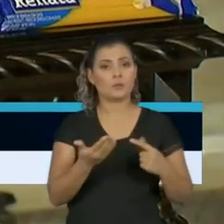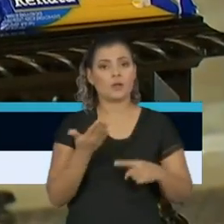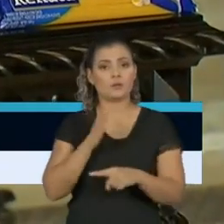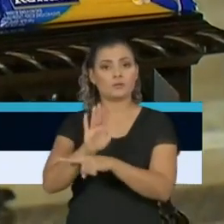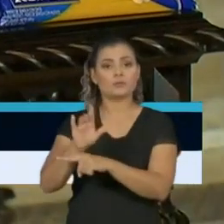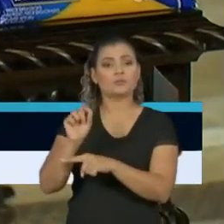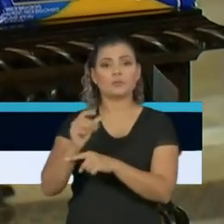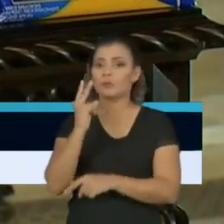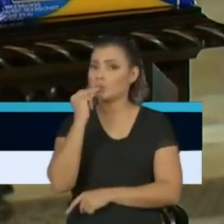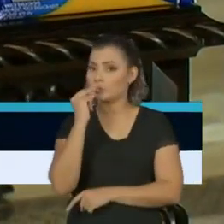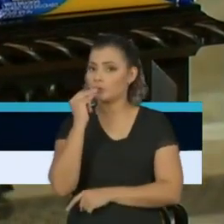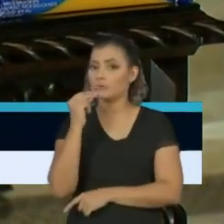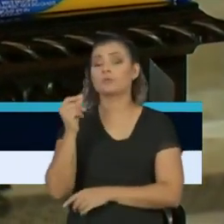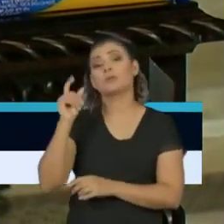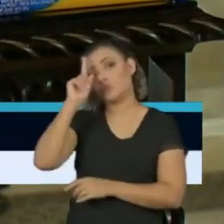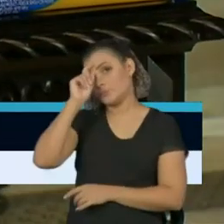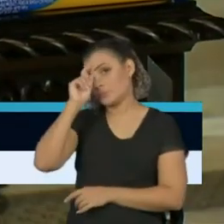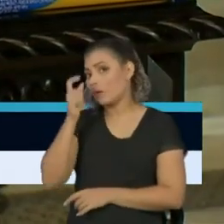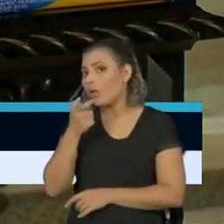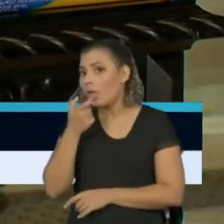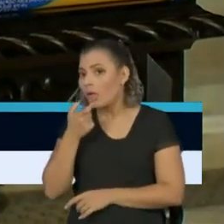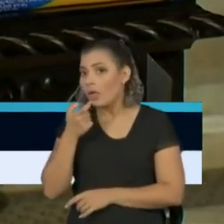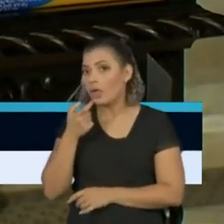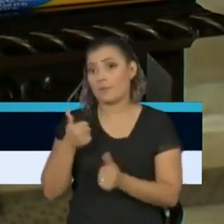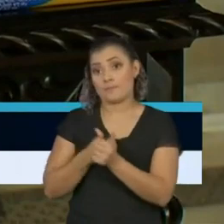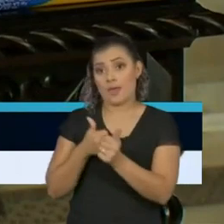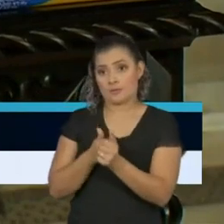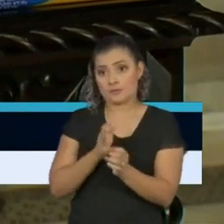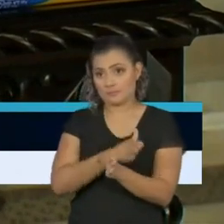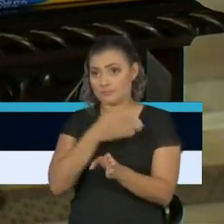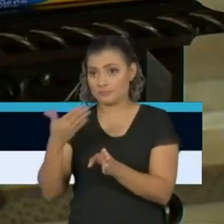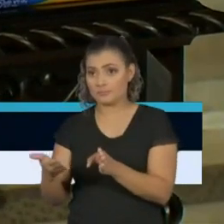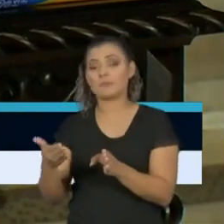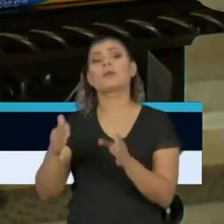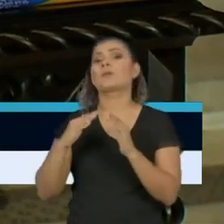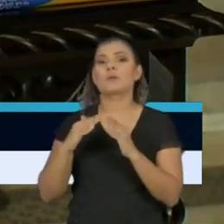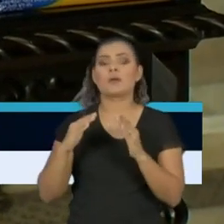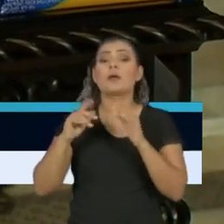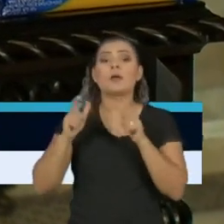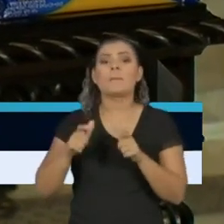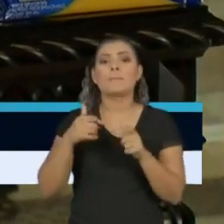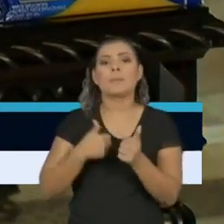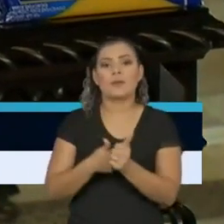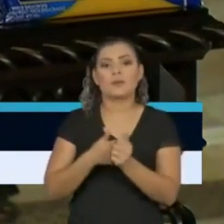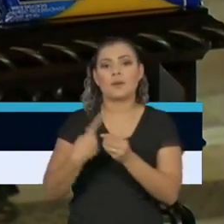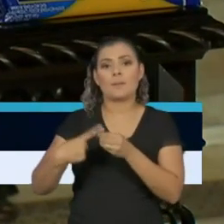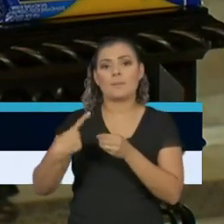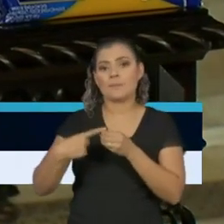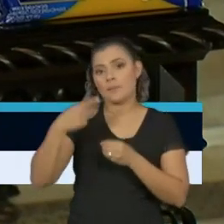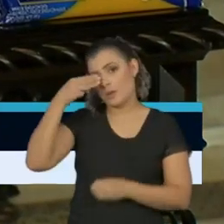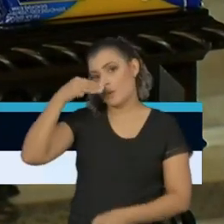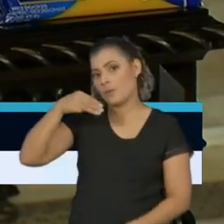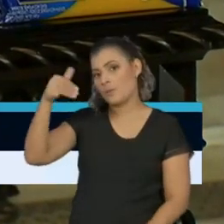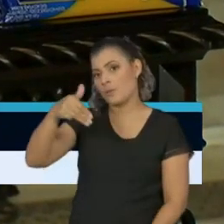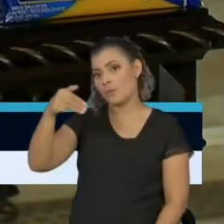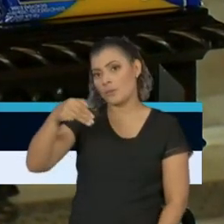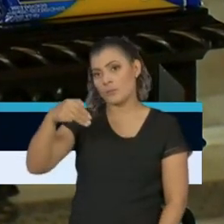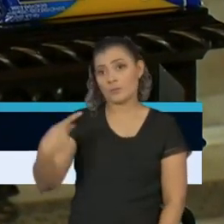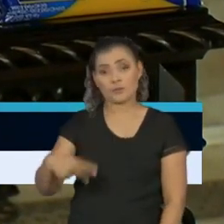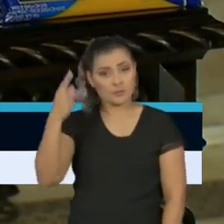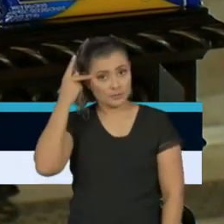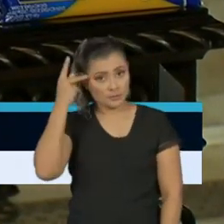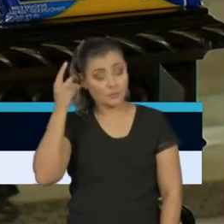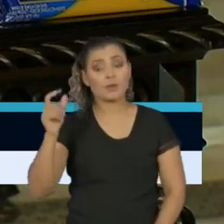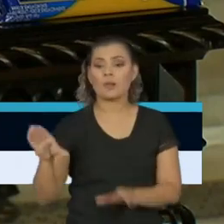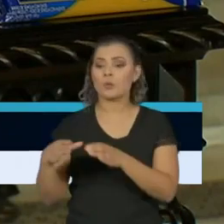nutricionistas do Hospital Albert Einstein, que é nosso vizinho aqui no bairro do Morumbi, em São Paulo. A esta equipe de nutricionistas do